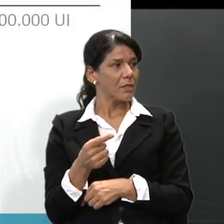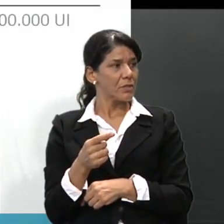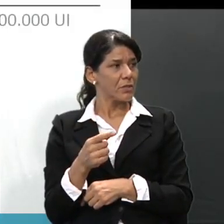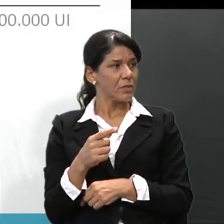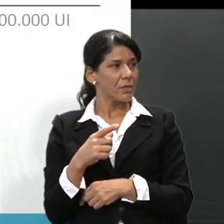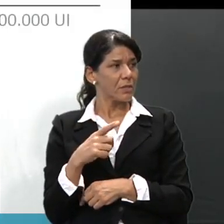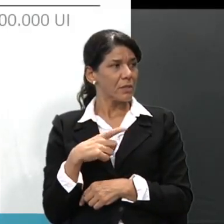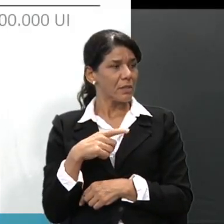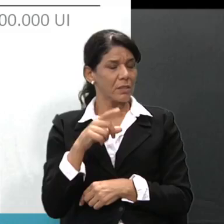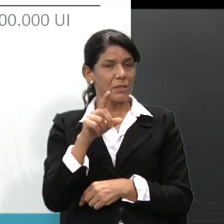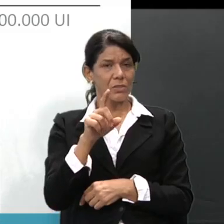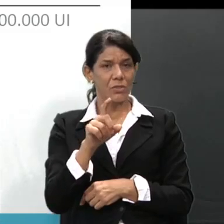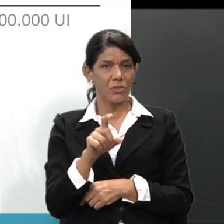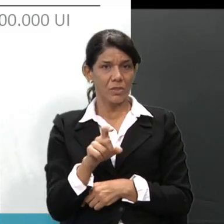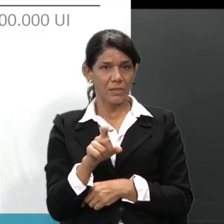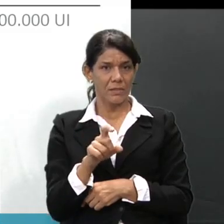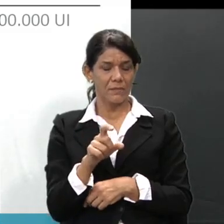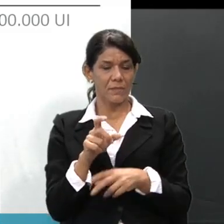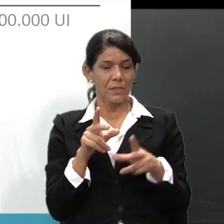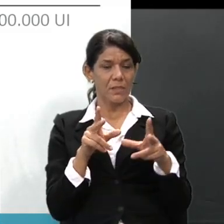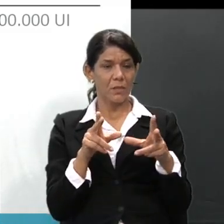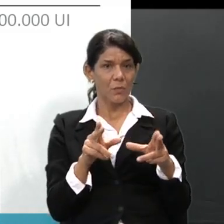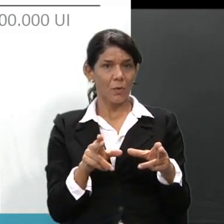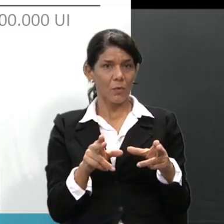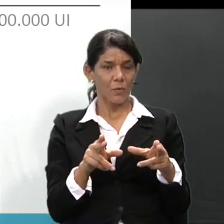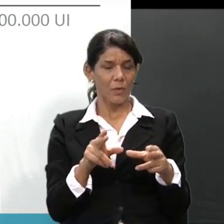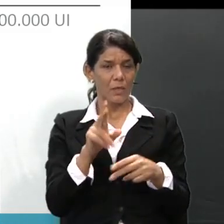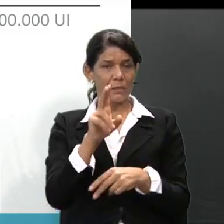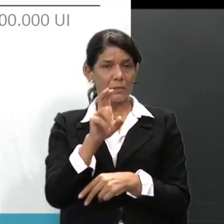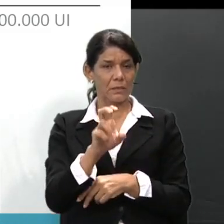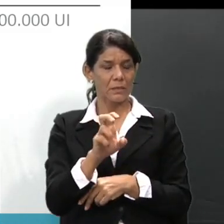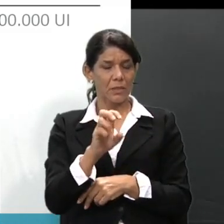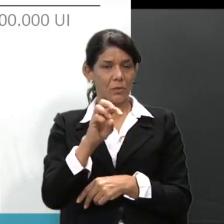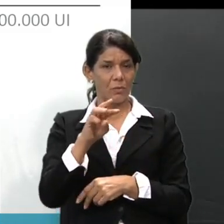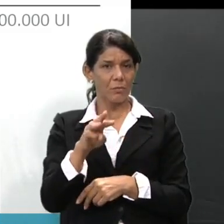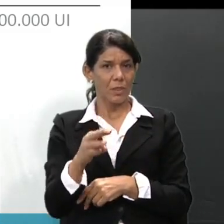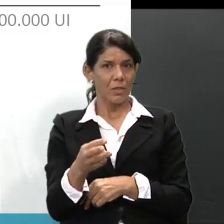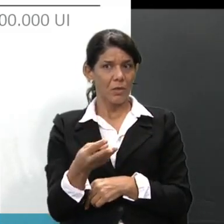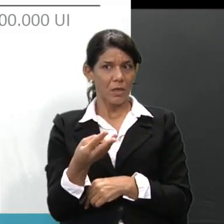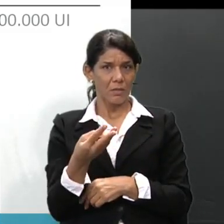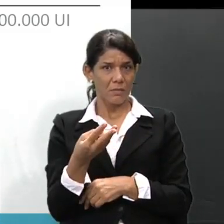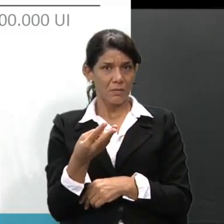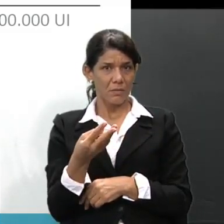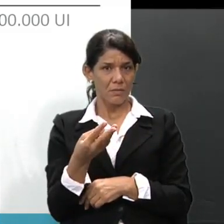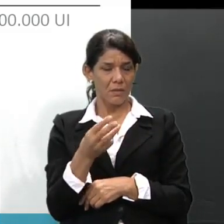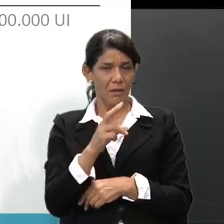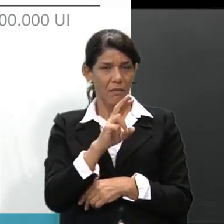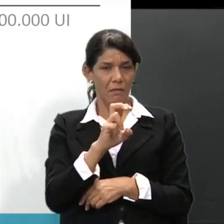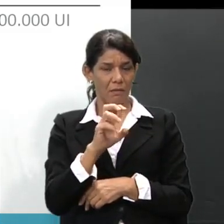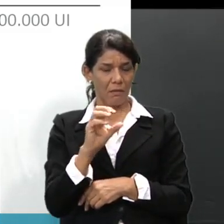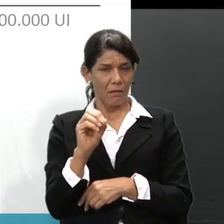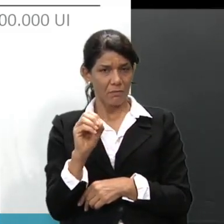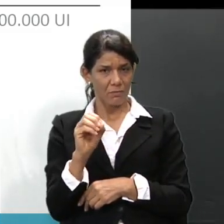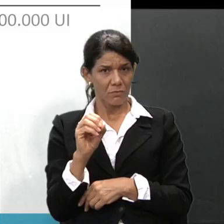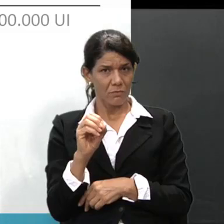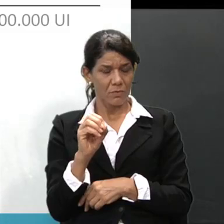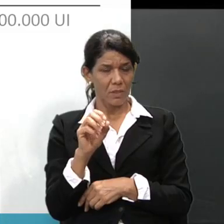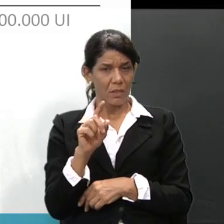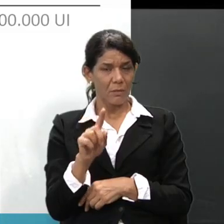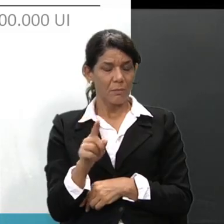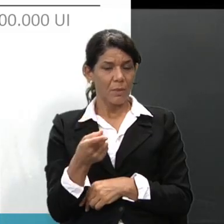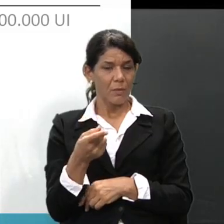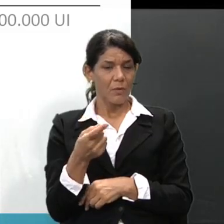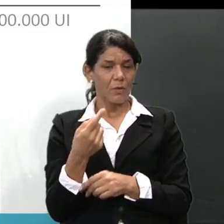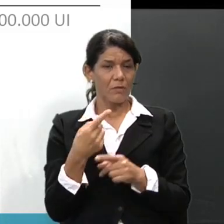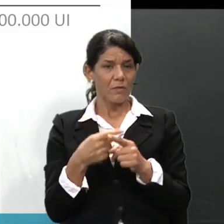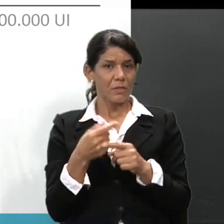então, x igual a 5 milhões, que é o 500 mil